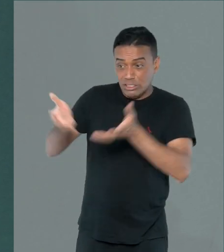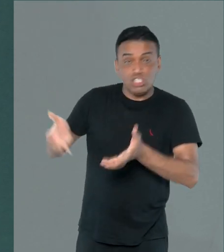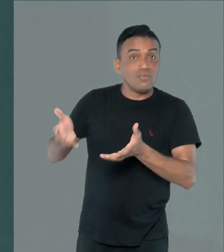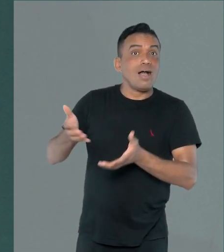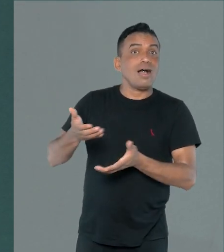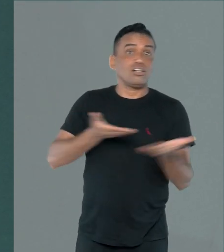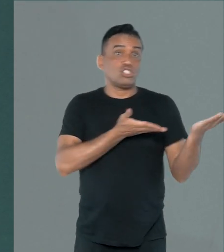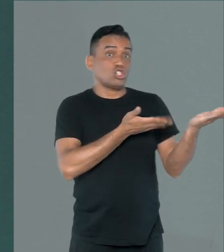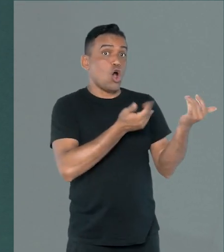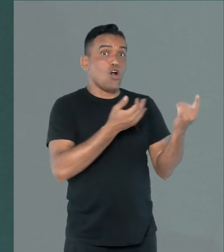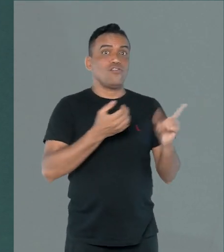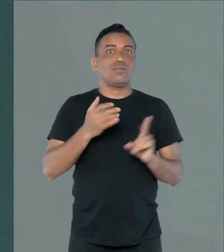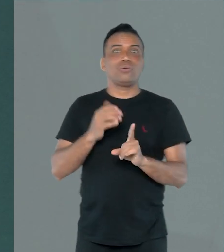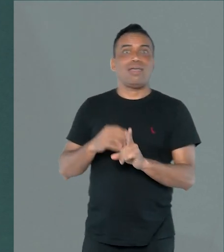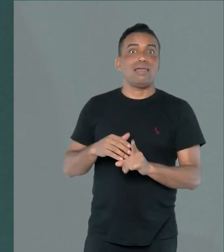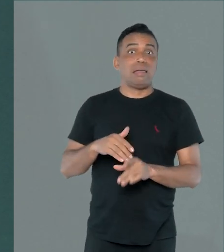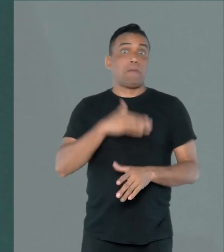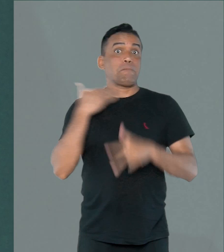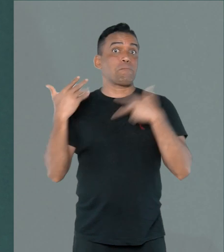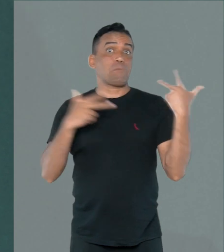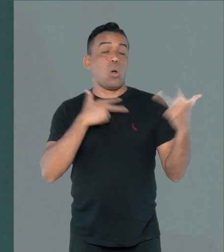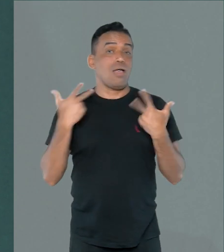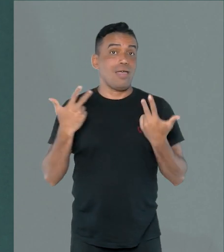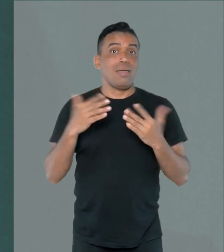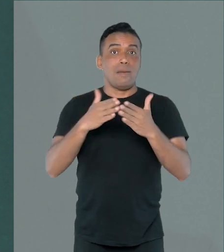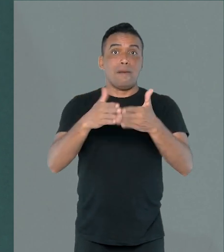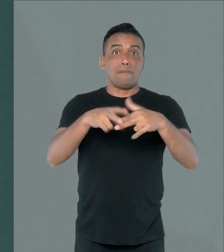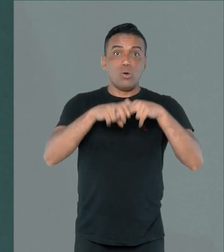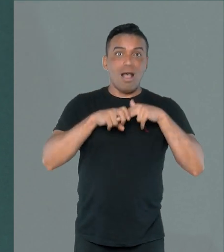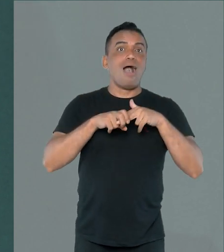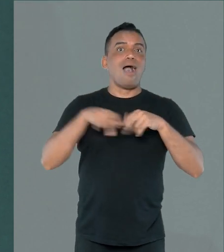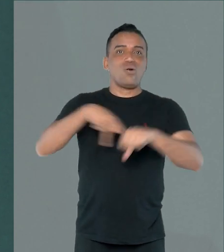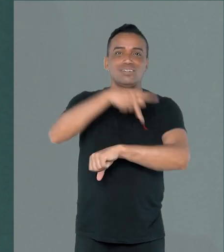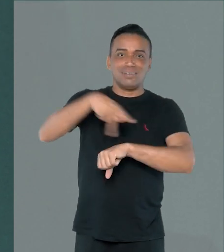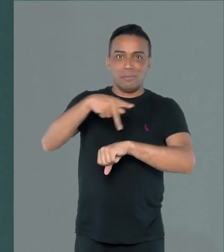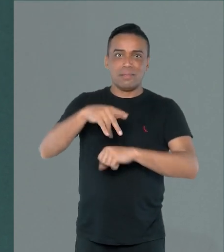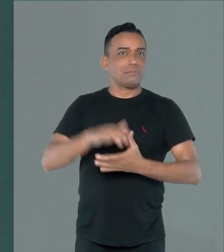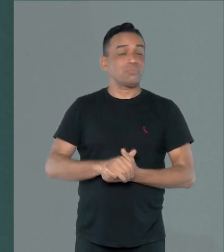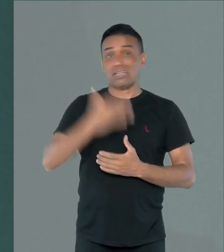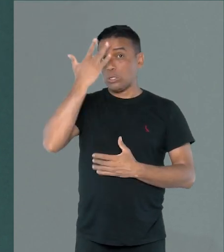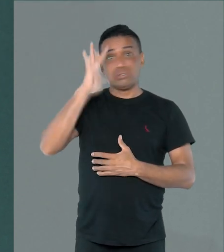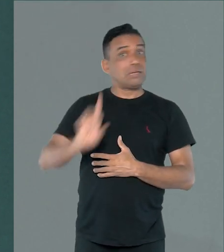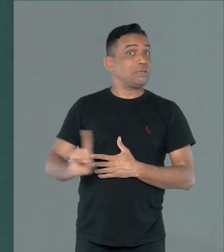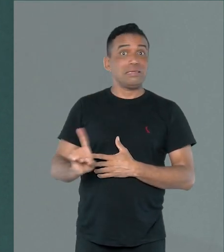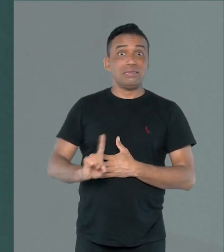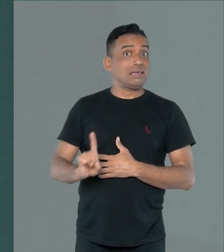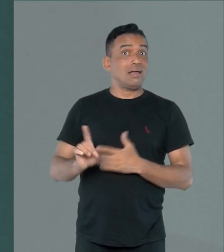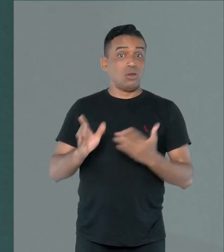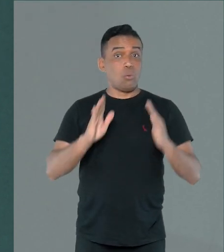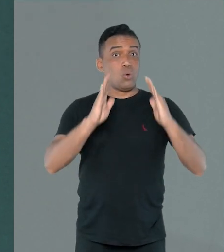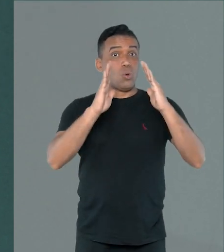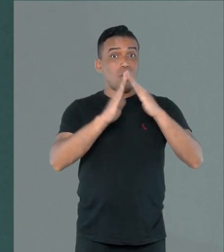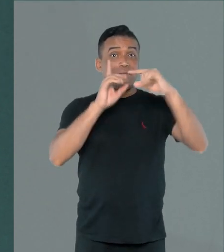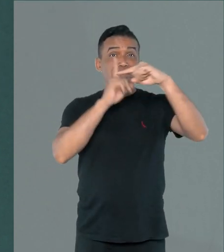mim, foi uma descoberta. Eu não sabia disso, como clero, nesse momento, e o Charles Péguy, o grande Charles Péguy, que, aliás,